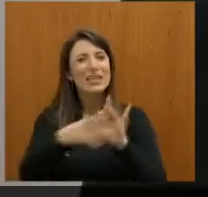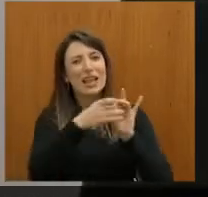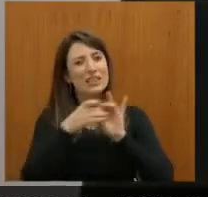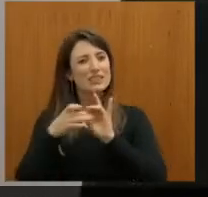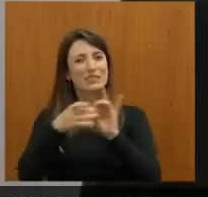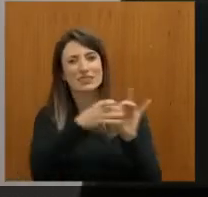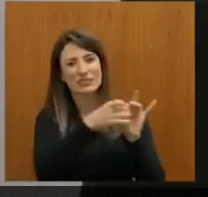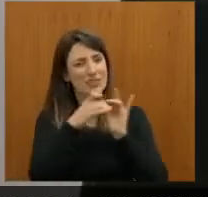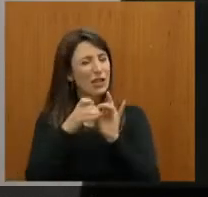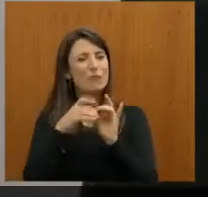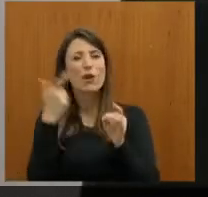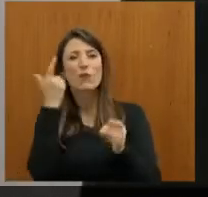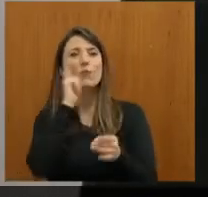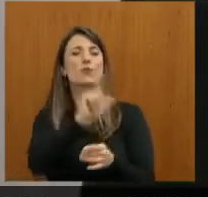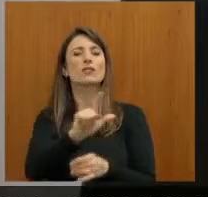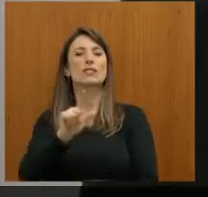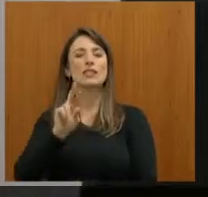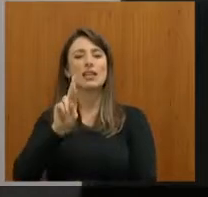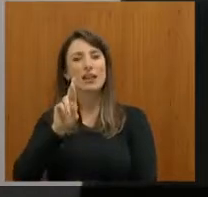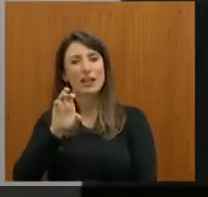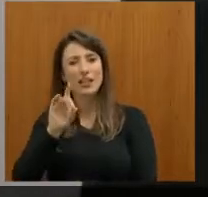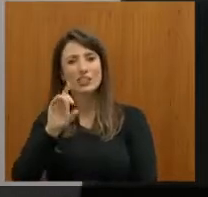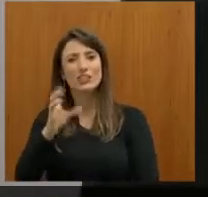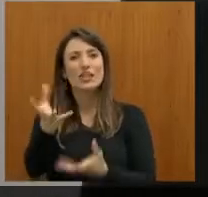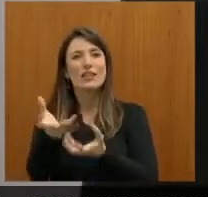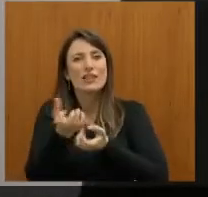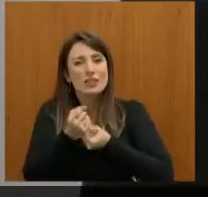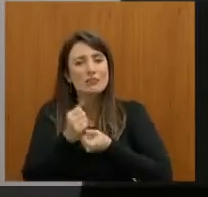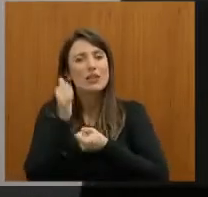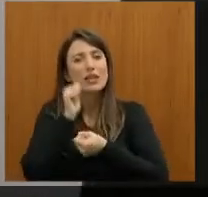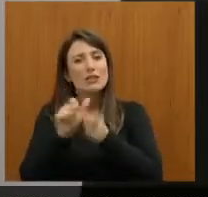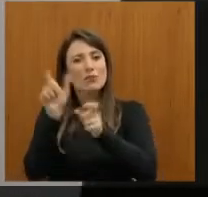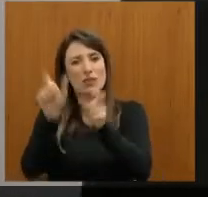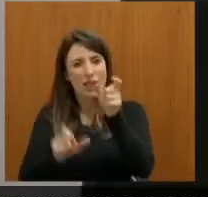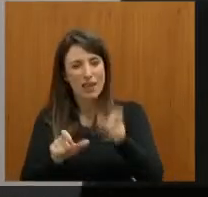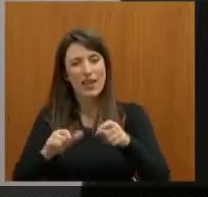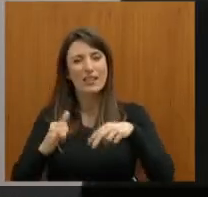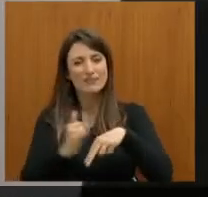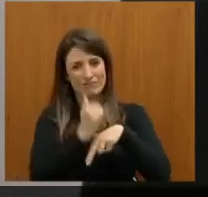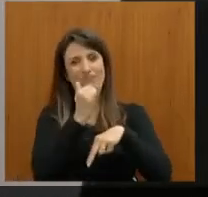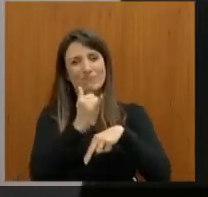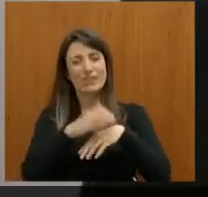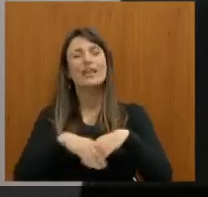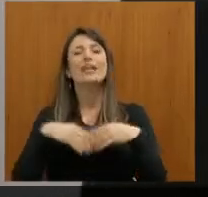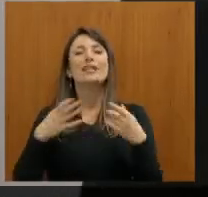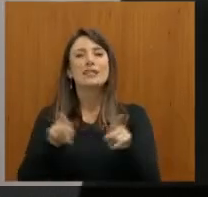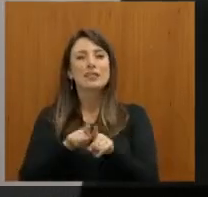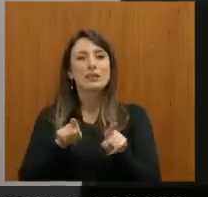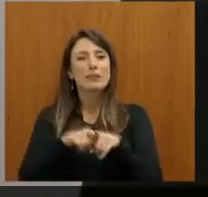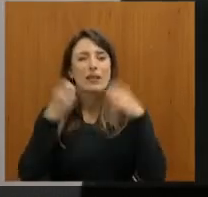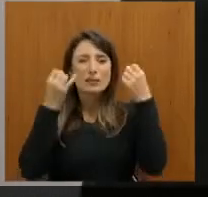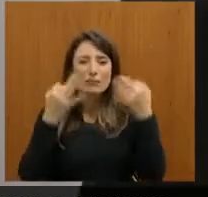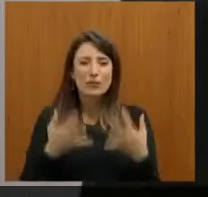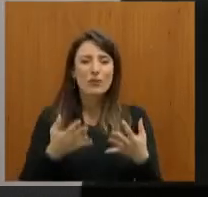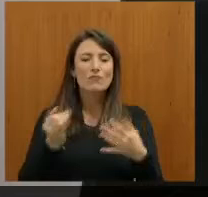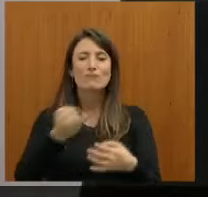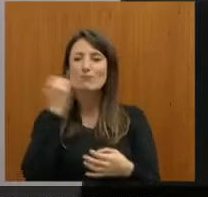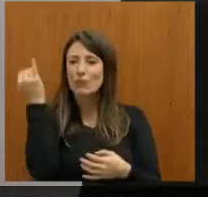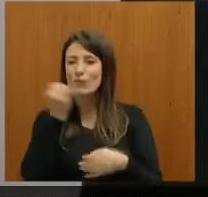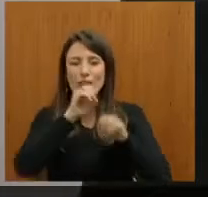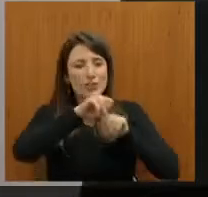exista uma rede de atendimento a essas mulheres destacou a importância da educação como